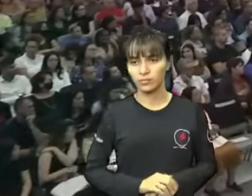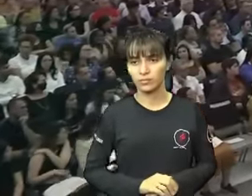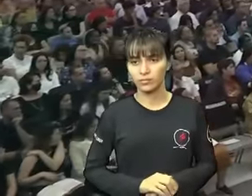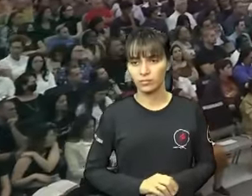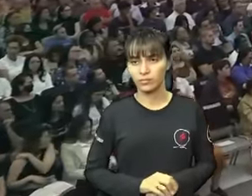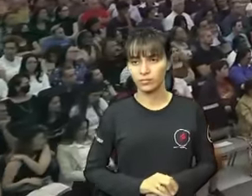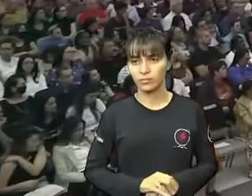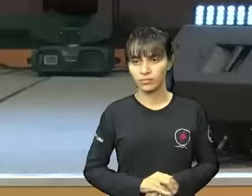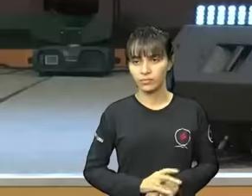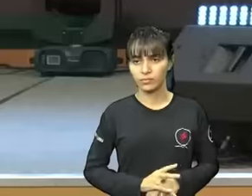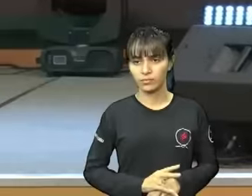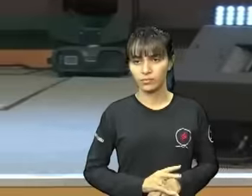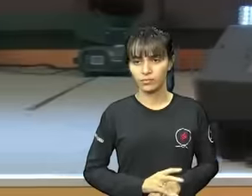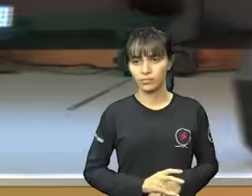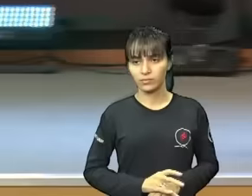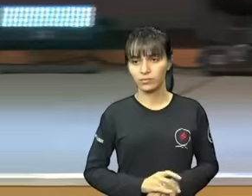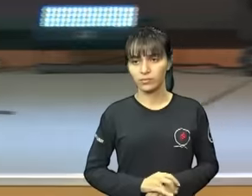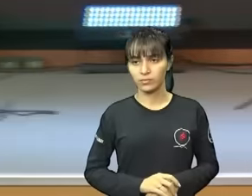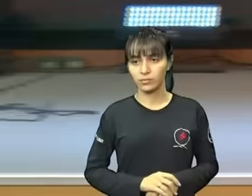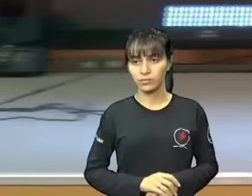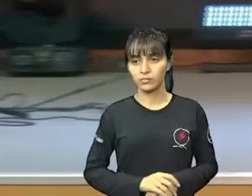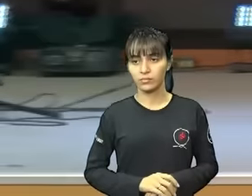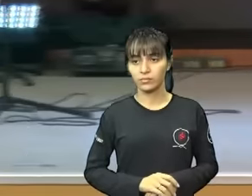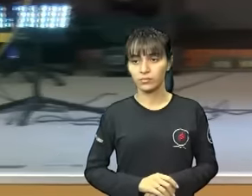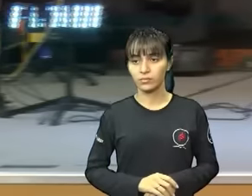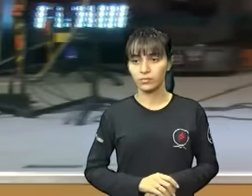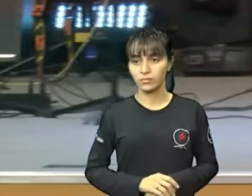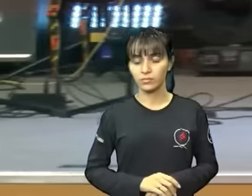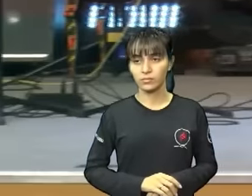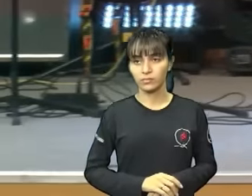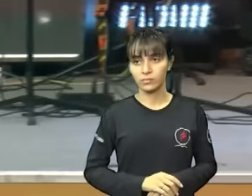e eu saio do púlpito